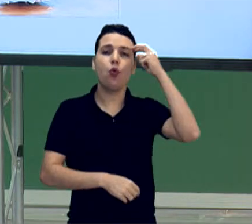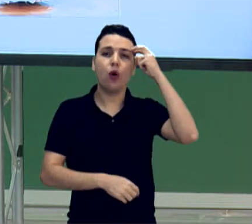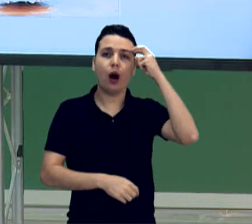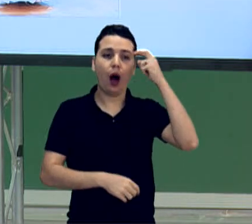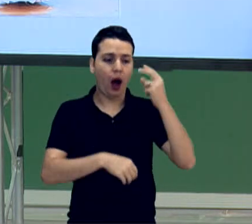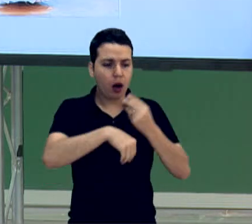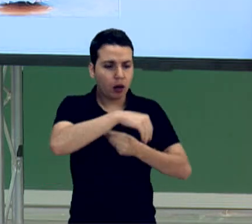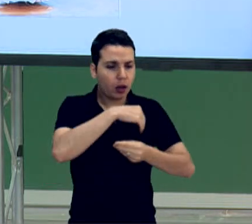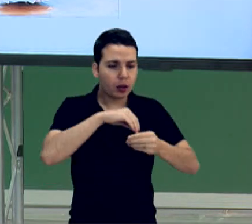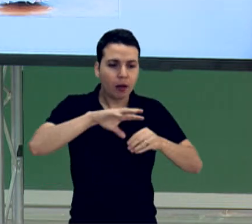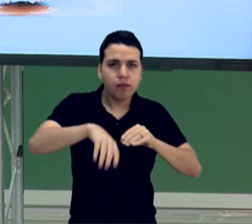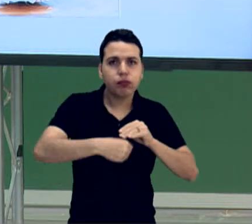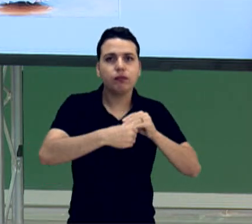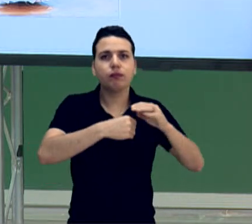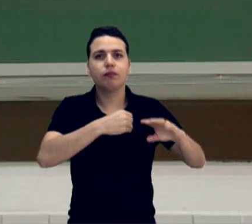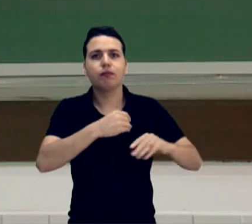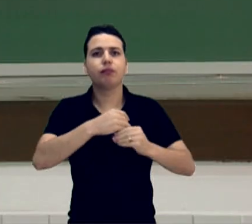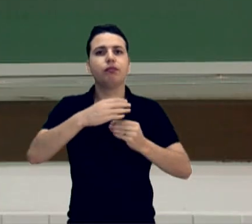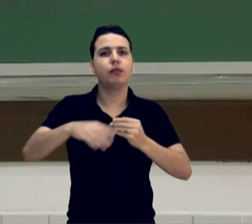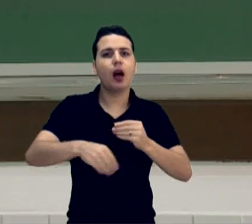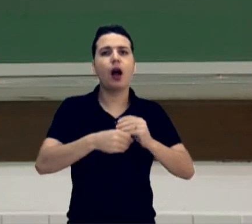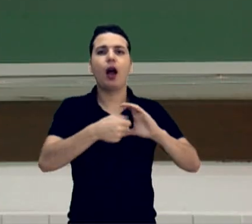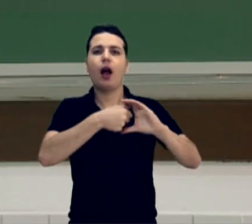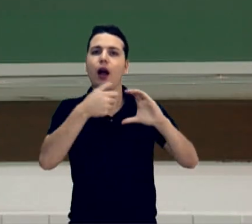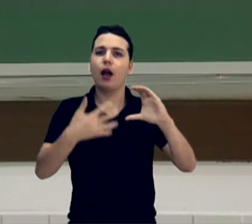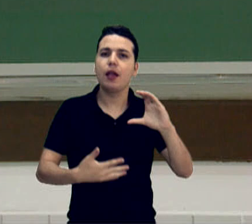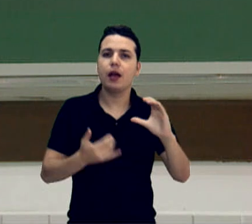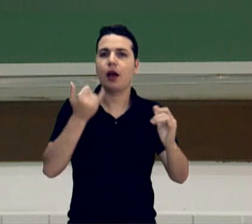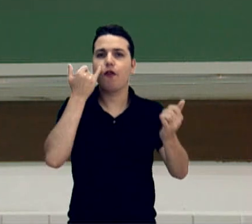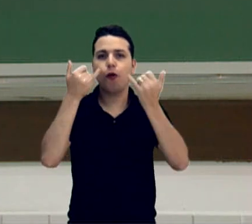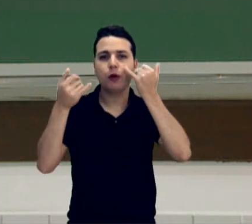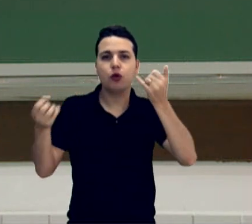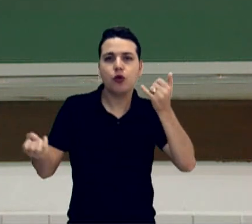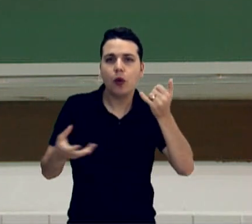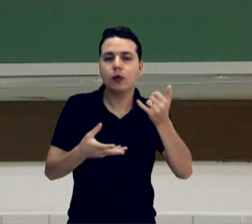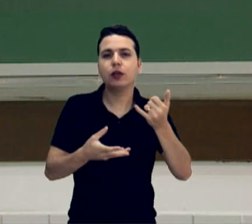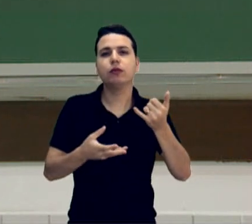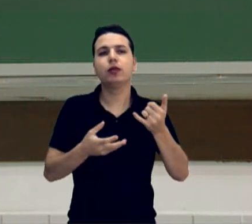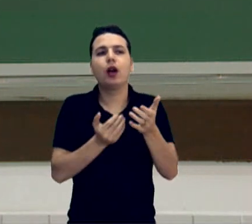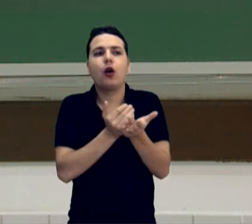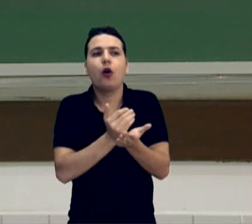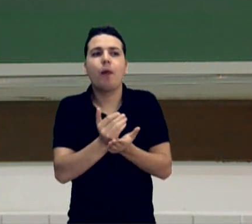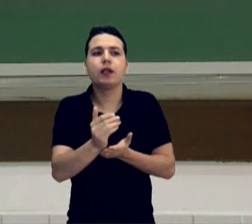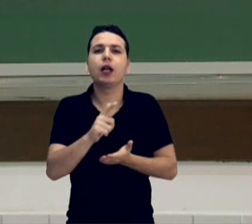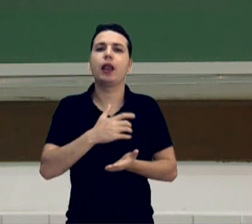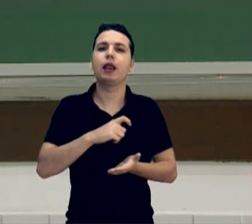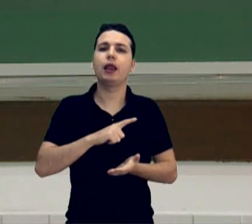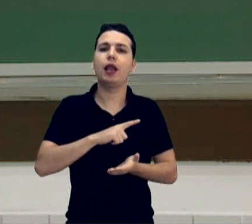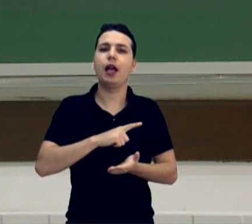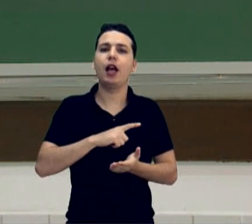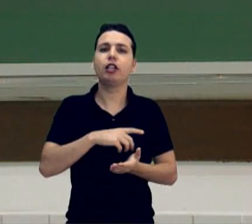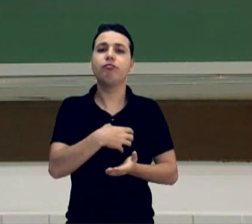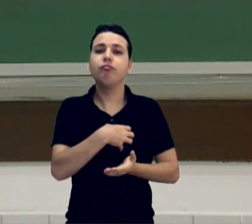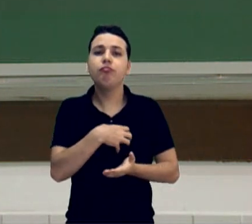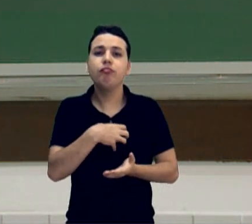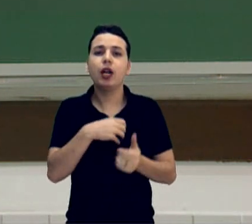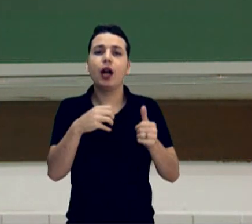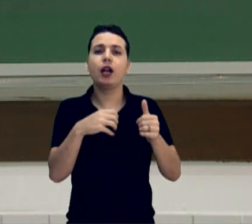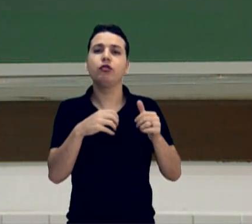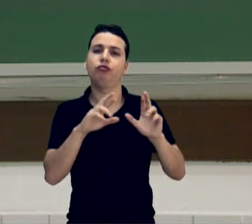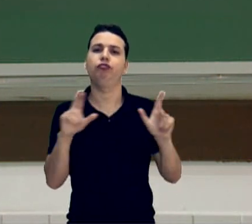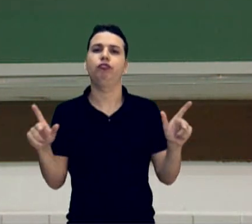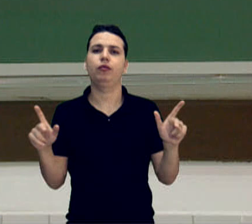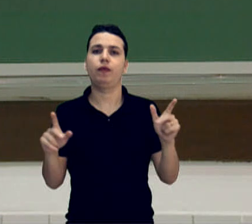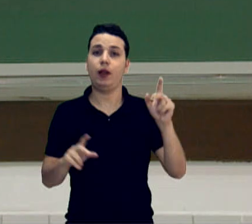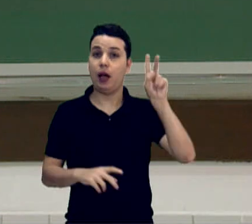sendo agregadas informações, características, e aí ela vai tomando uma determinada forma.